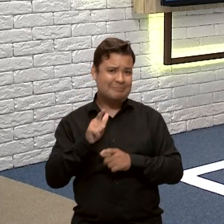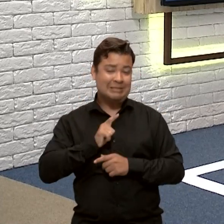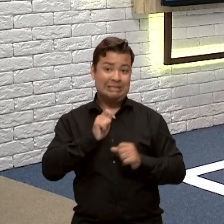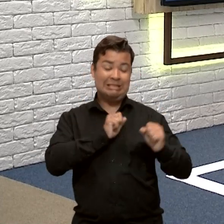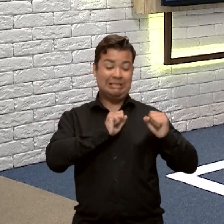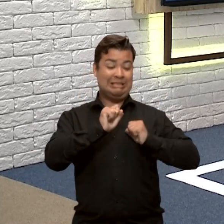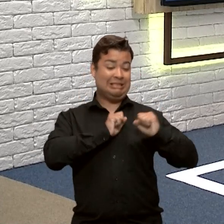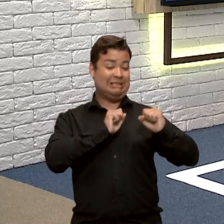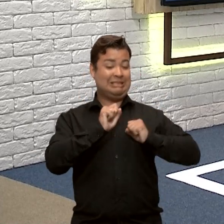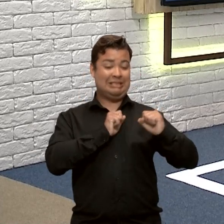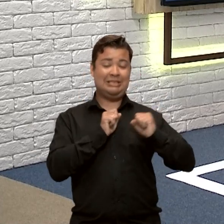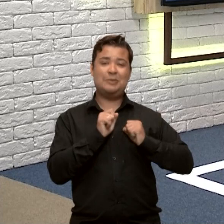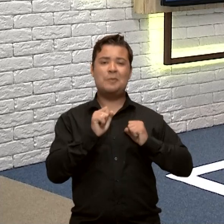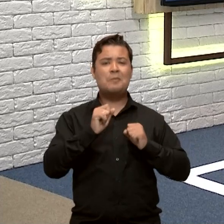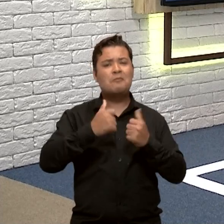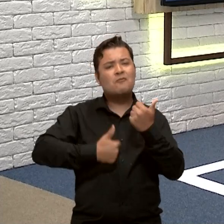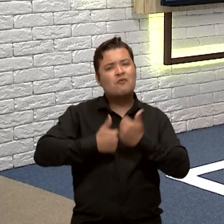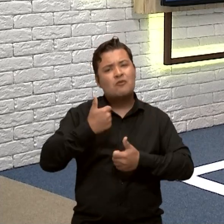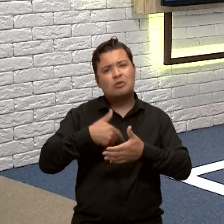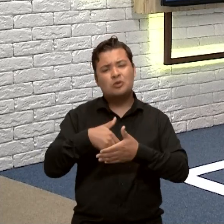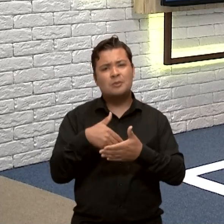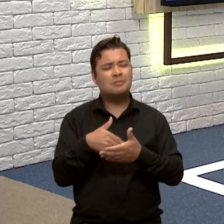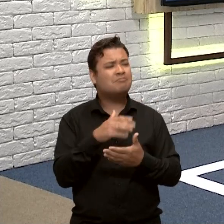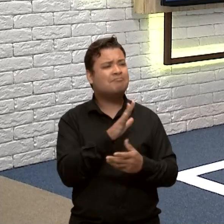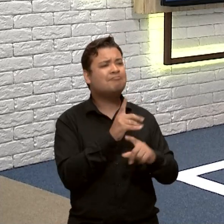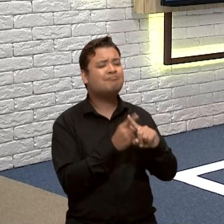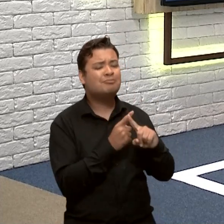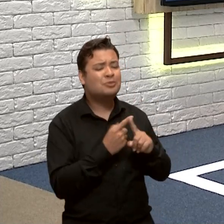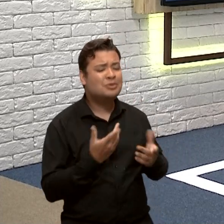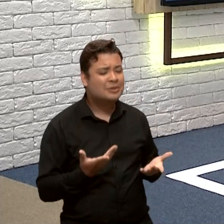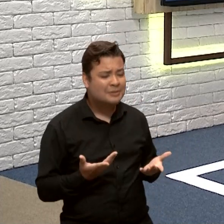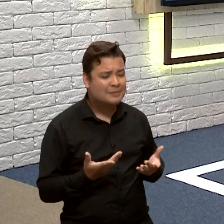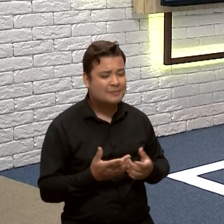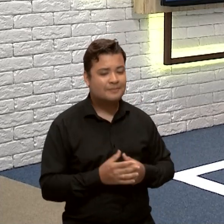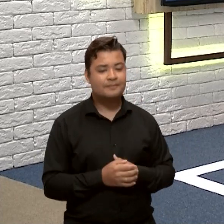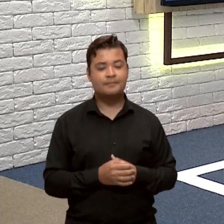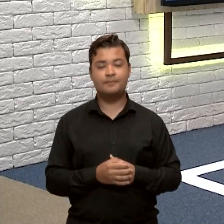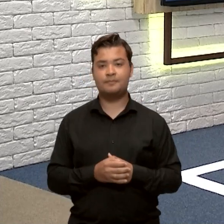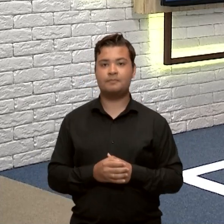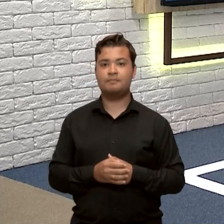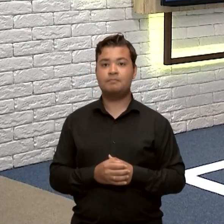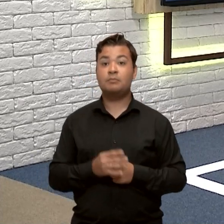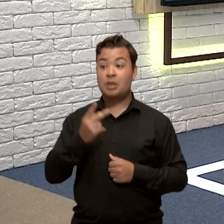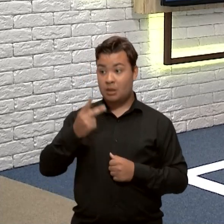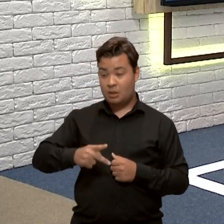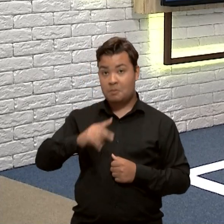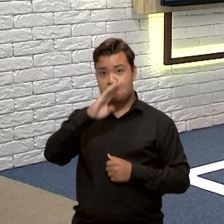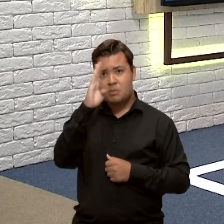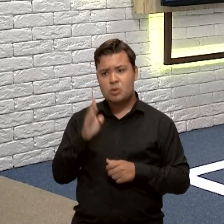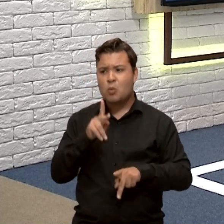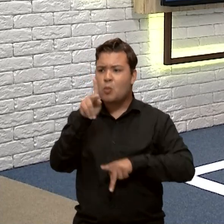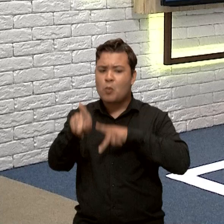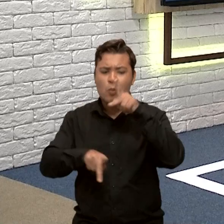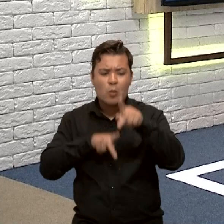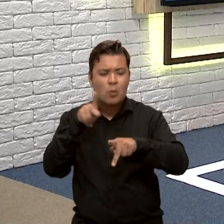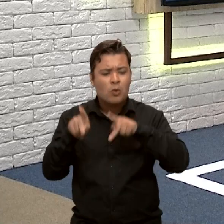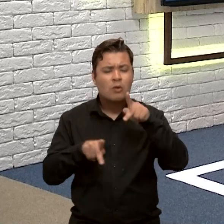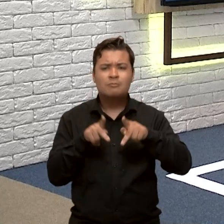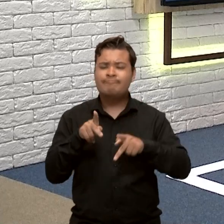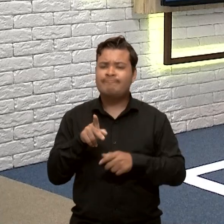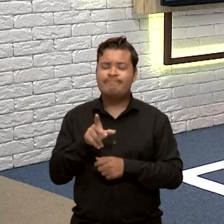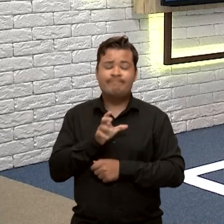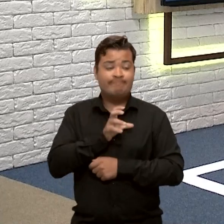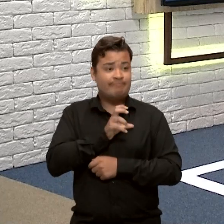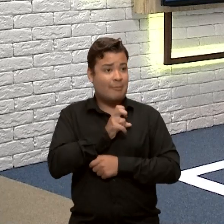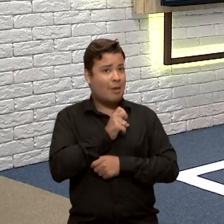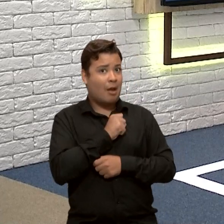essa paixão nossa pelo futebol? Então, o povo brasileiro tem uma paixão enorme pelo esporte, principalmente